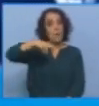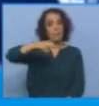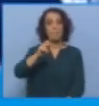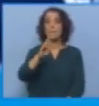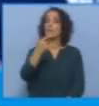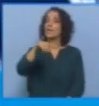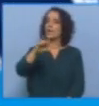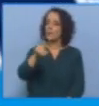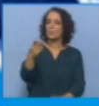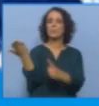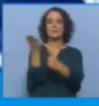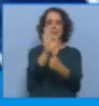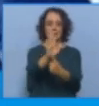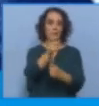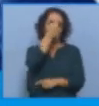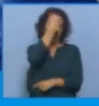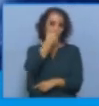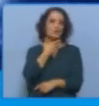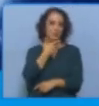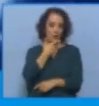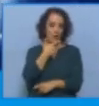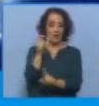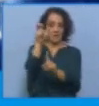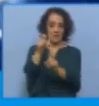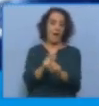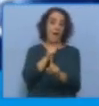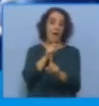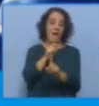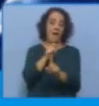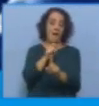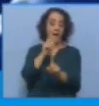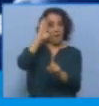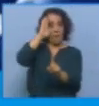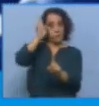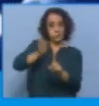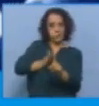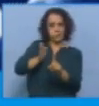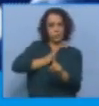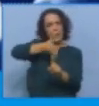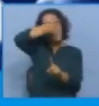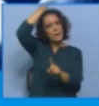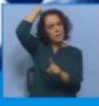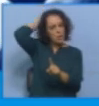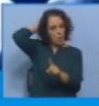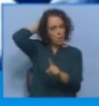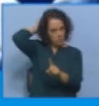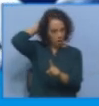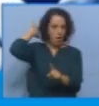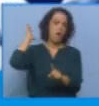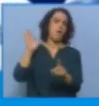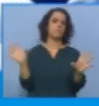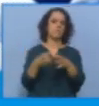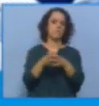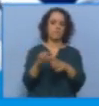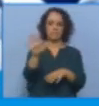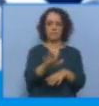exemplo histórico desse soldado do Império Romano, que era ali da